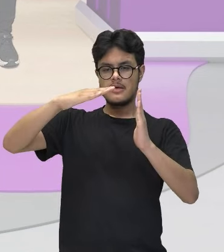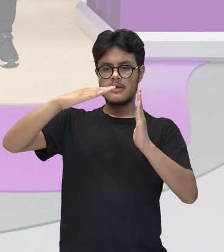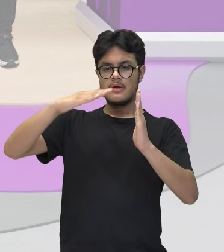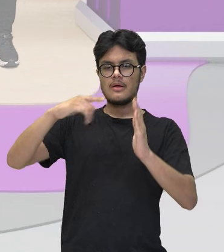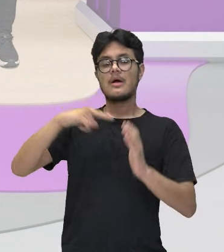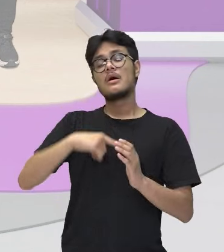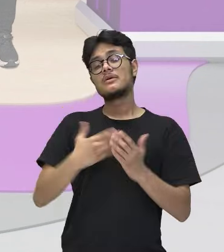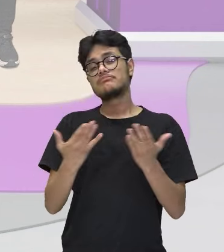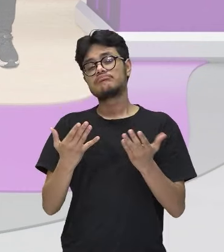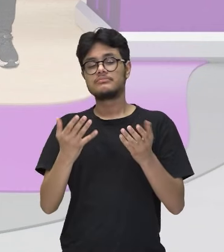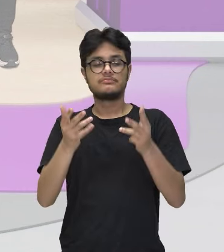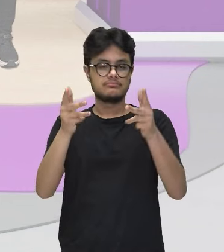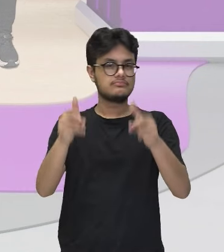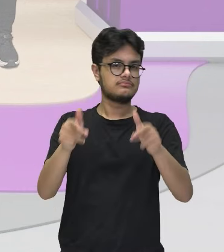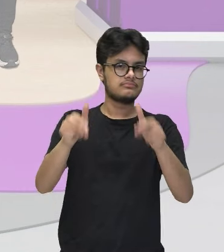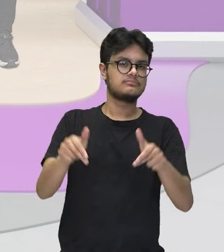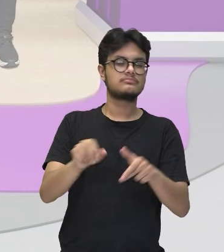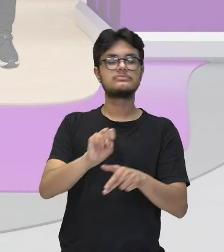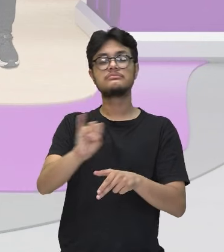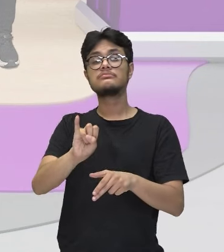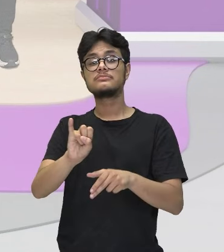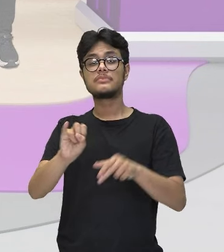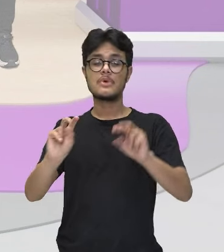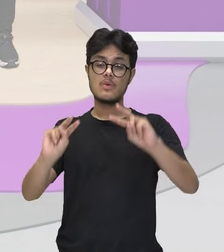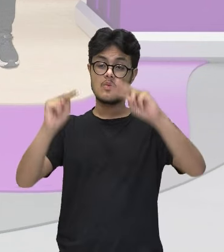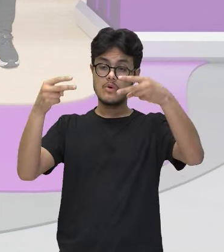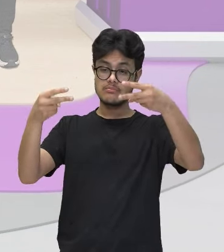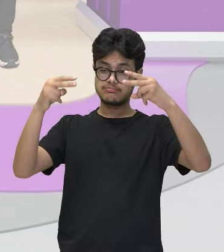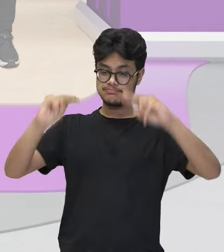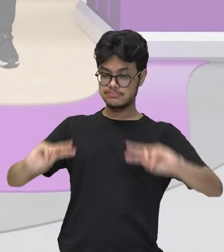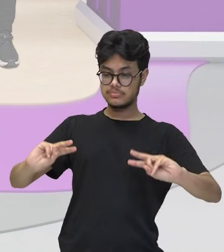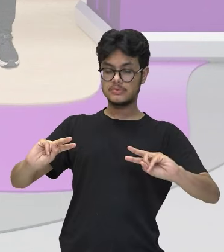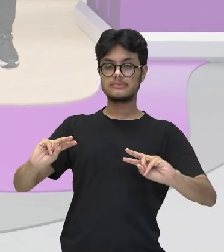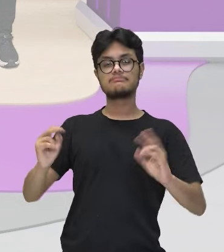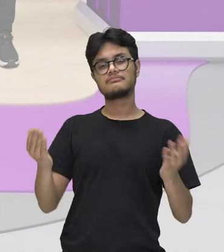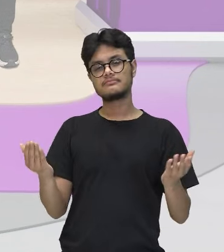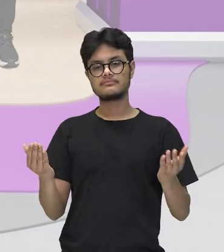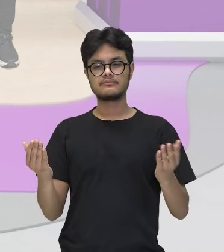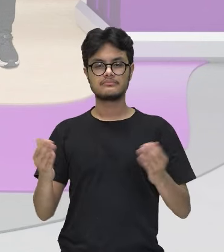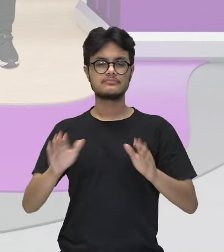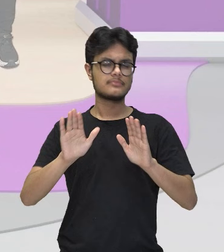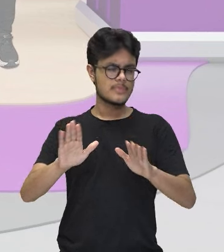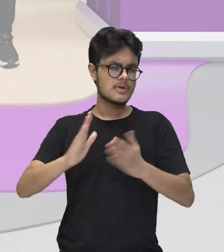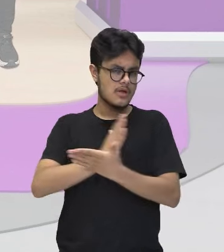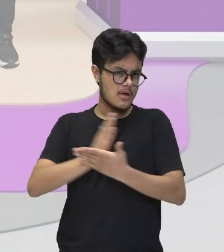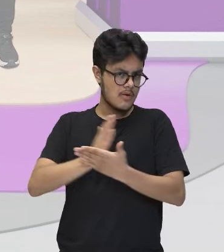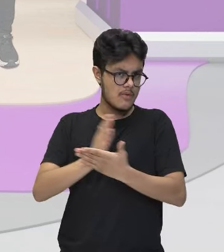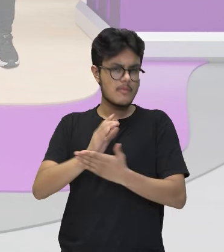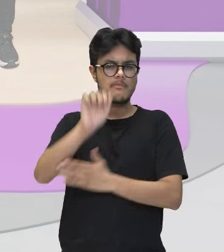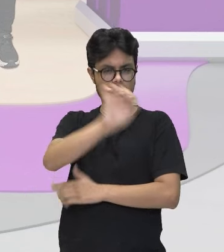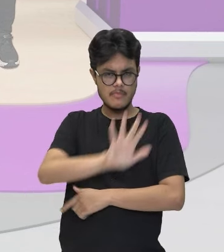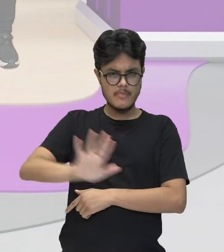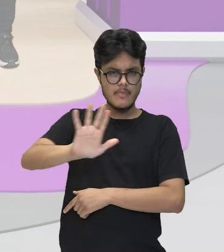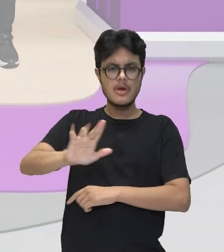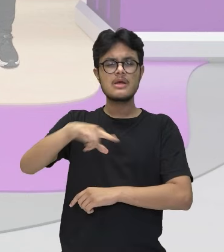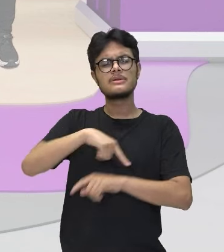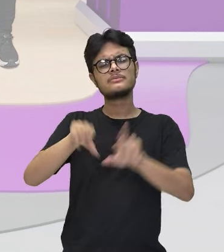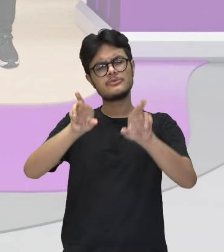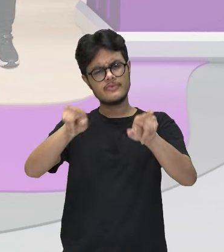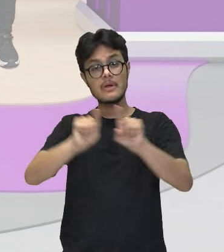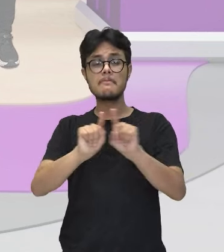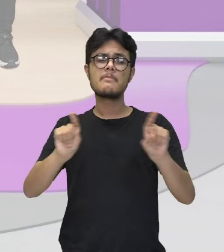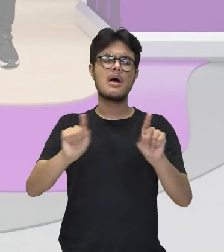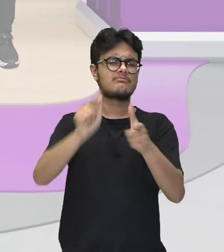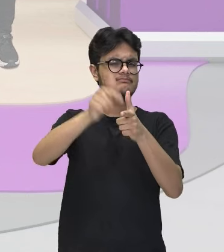ver o cateto B sendo um lado e o cateto C sendo o outro, e em outros exemplos você vai ver essa inversão, mas não tem